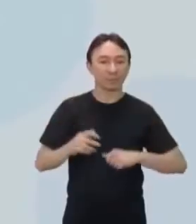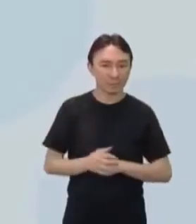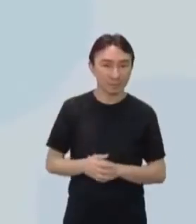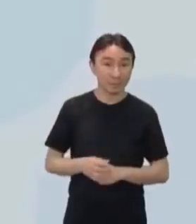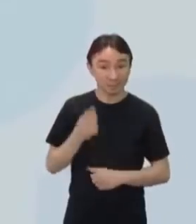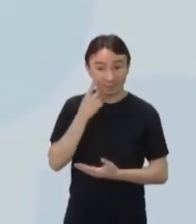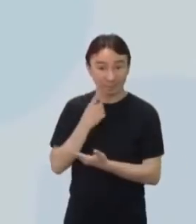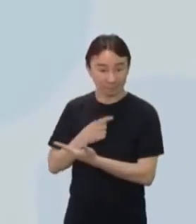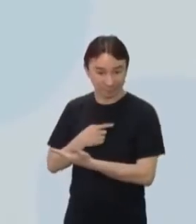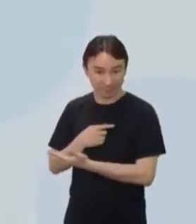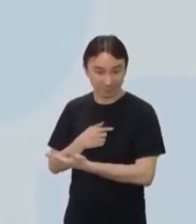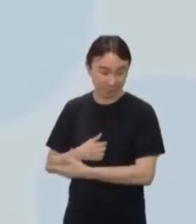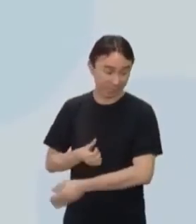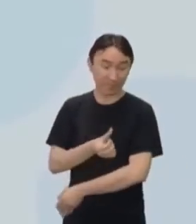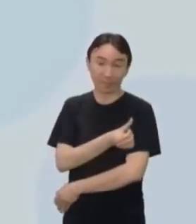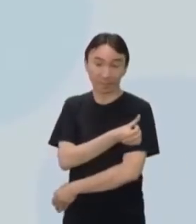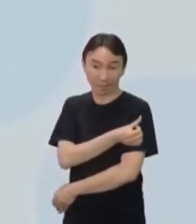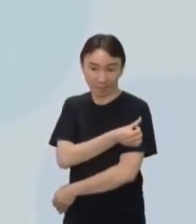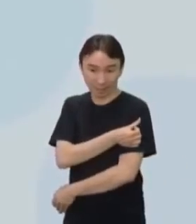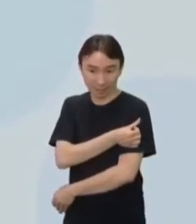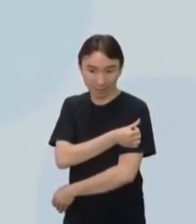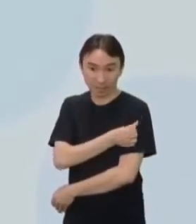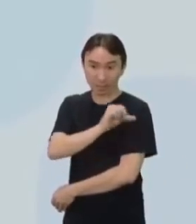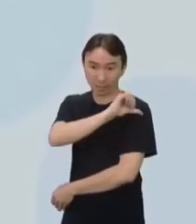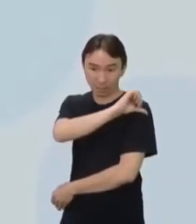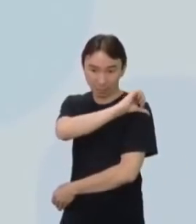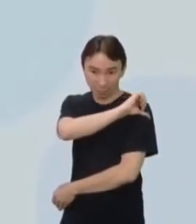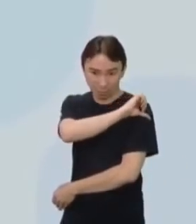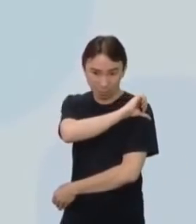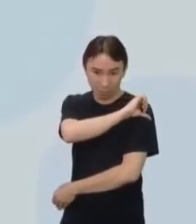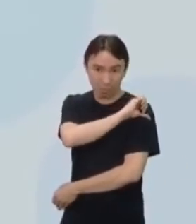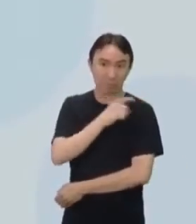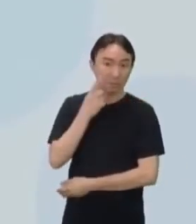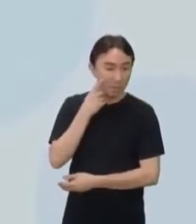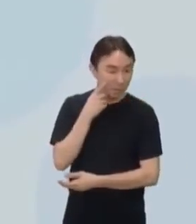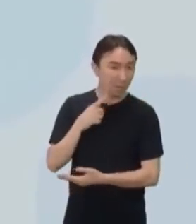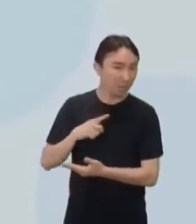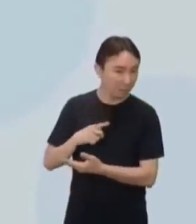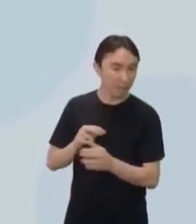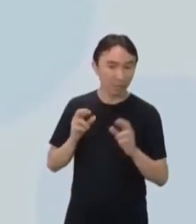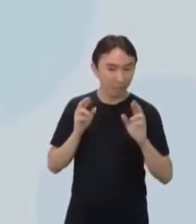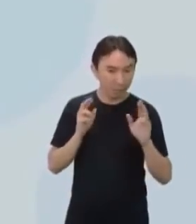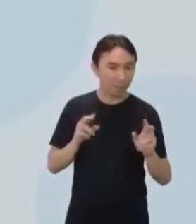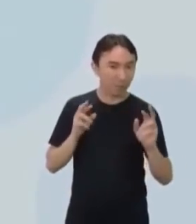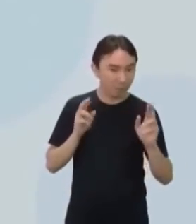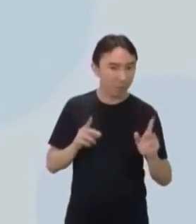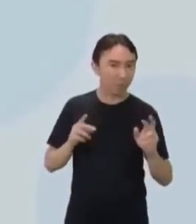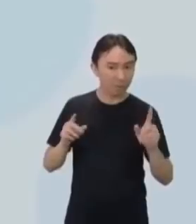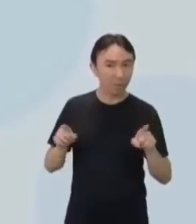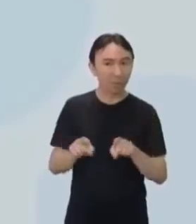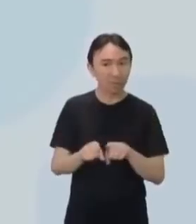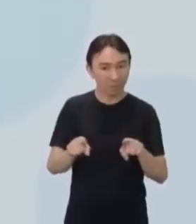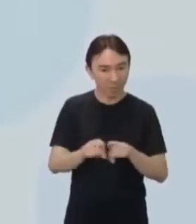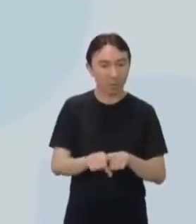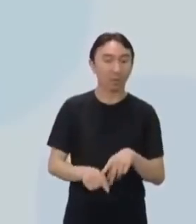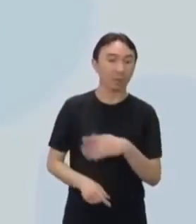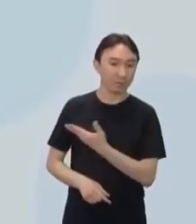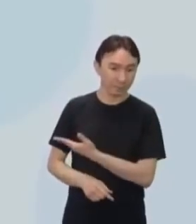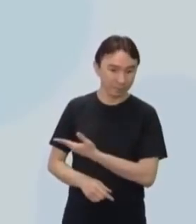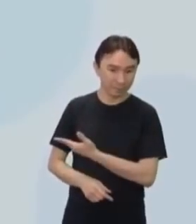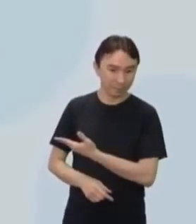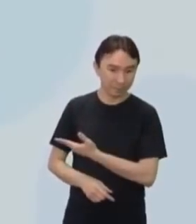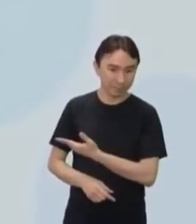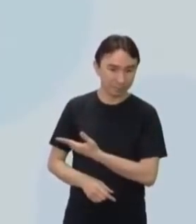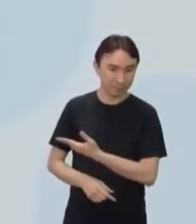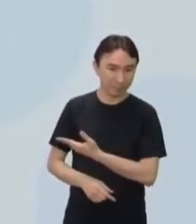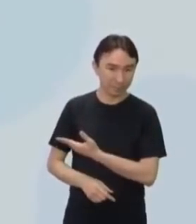anos finais, a gente tem uma diferenciação gradual, né, em relação a esses resultados, a esse desempenho. e nos